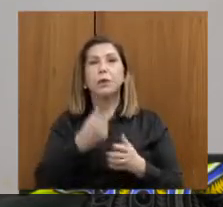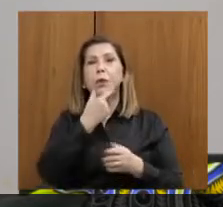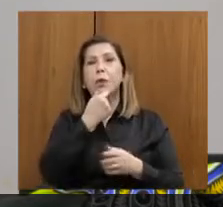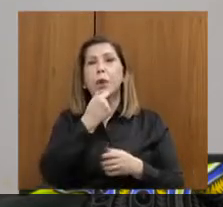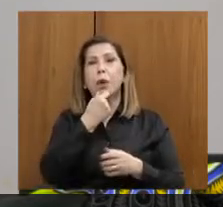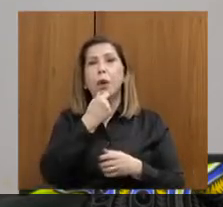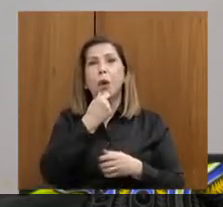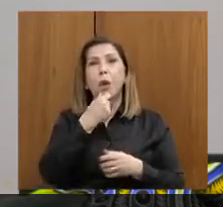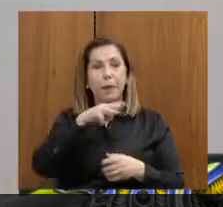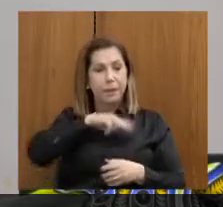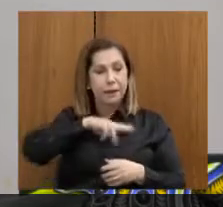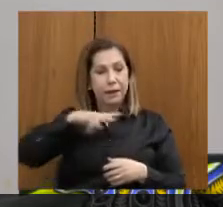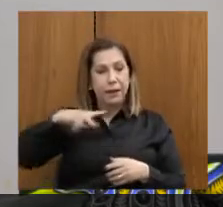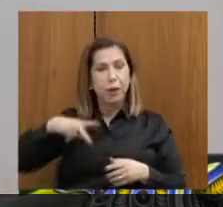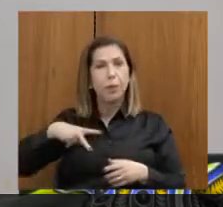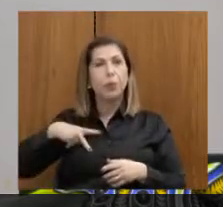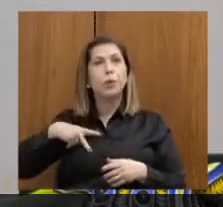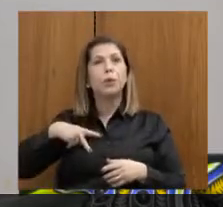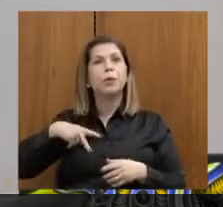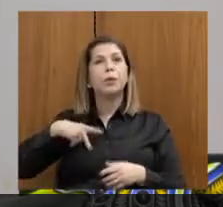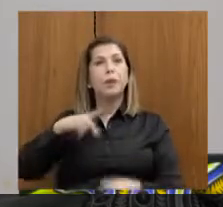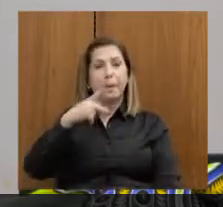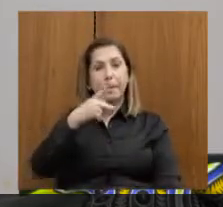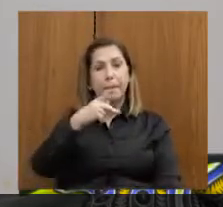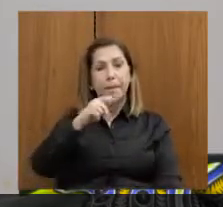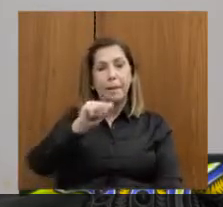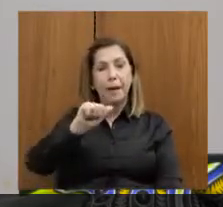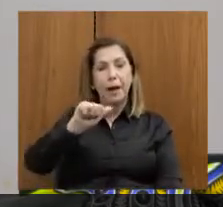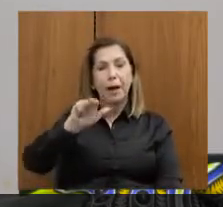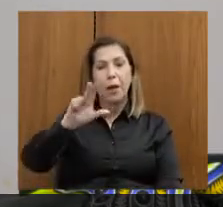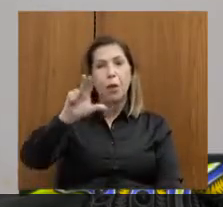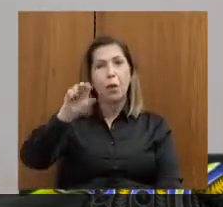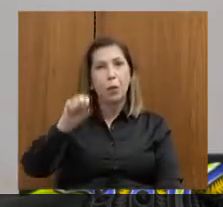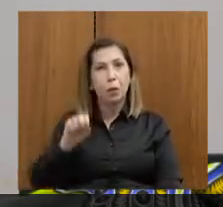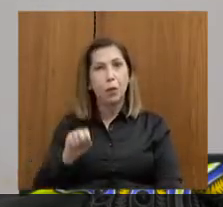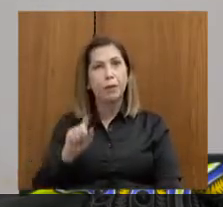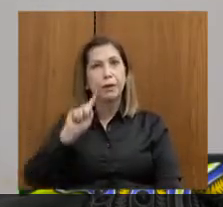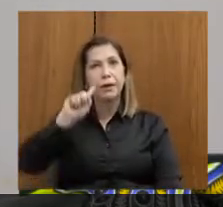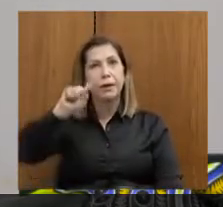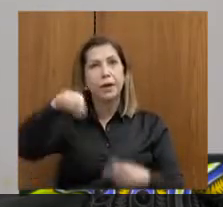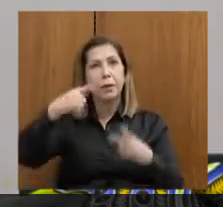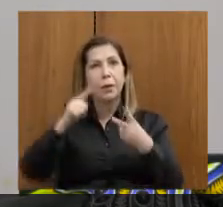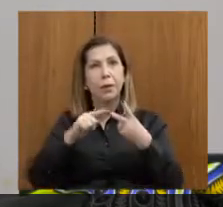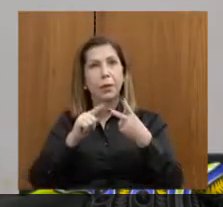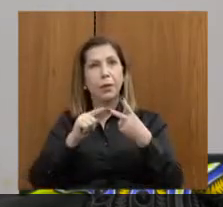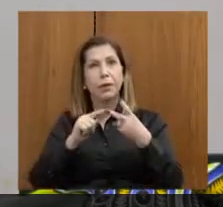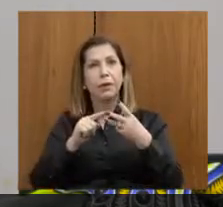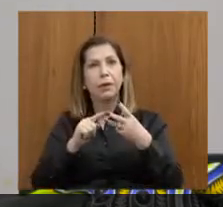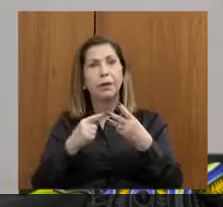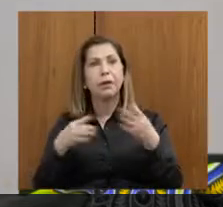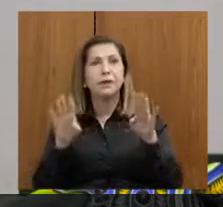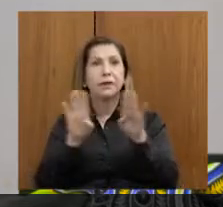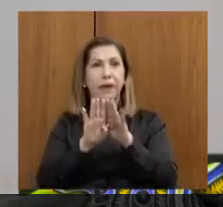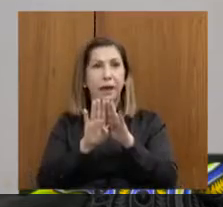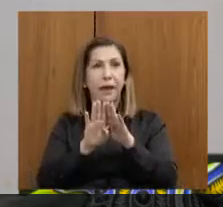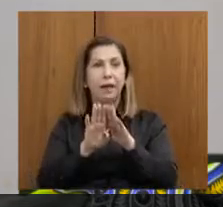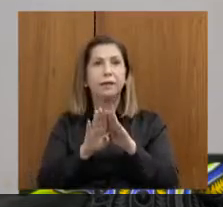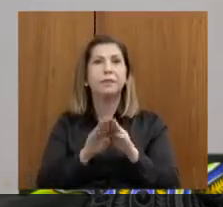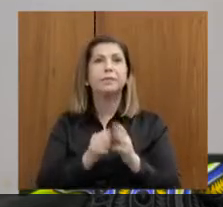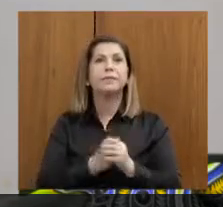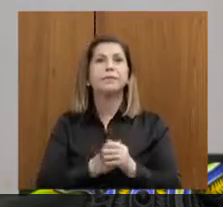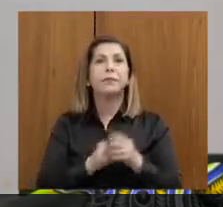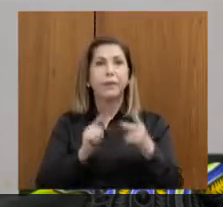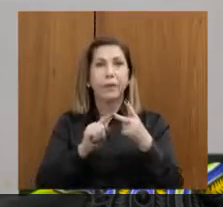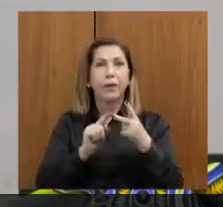Paulo né do Ministério Público dos cimos pediu a palavra e depois dele a gente encerra com